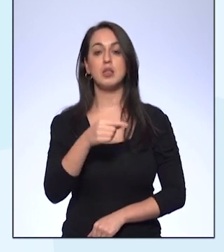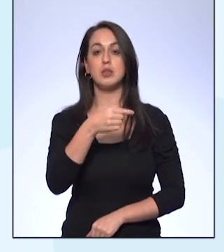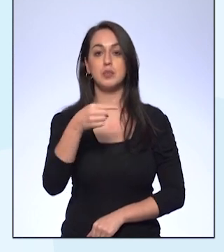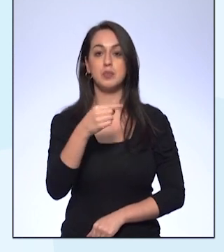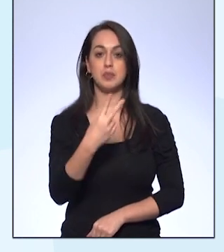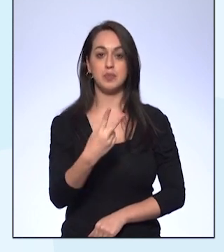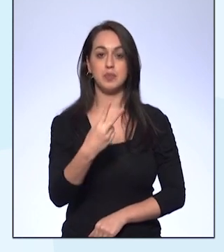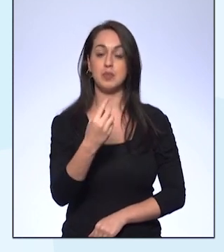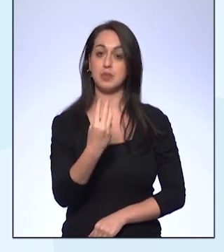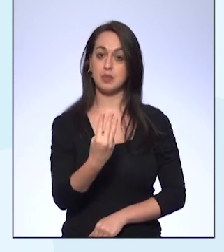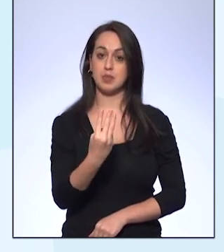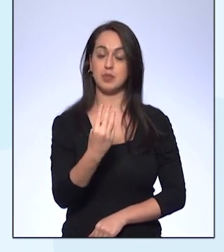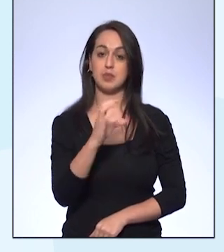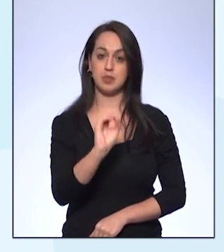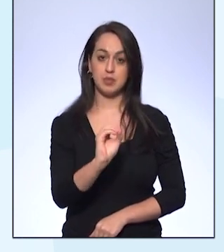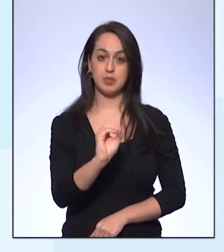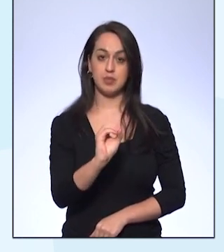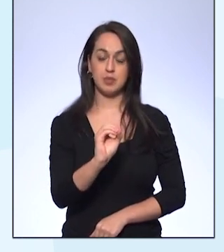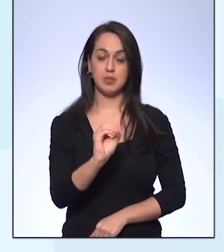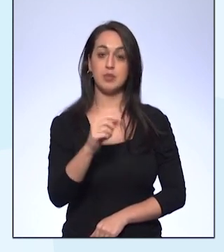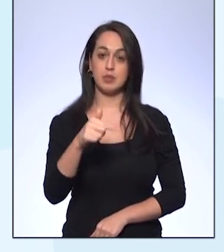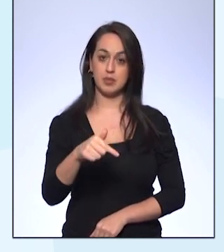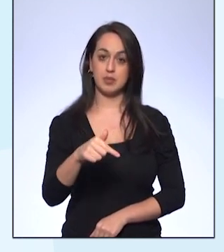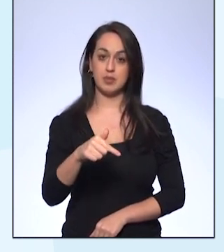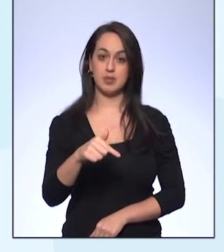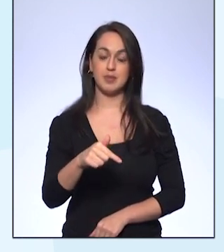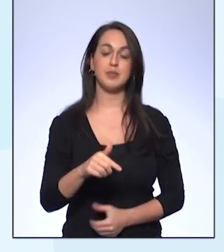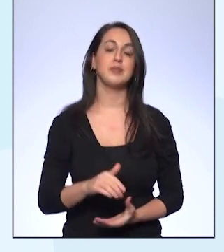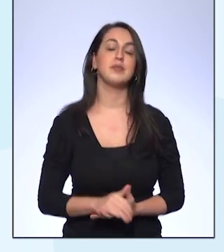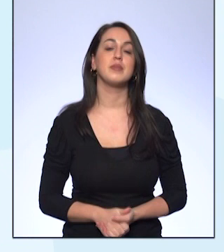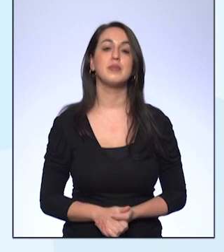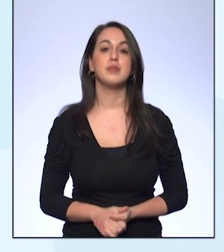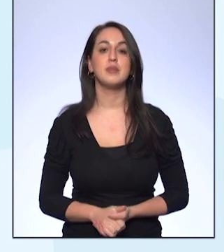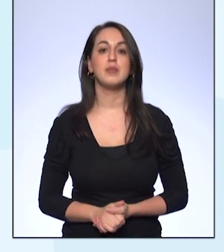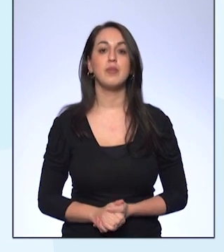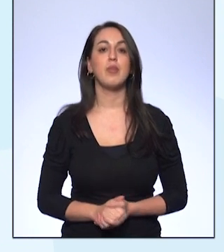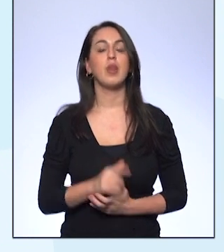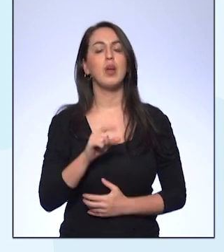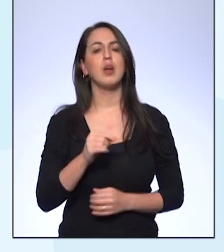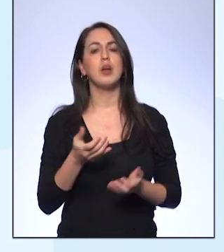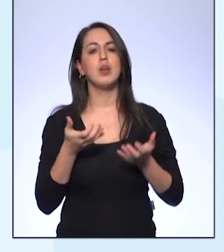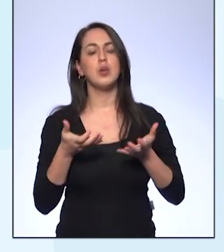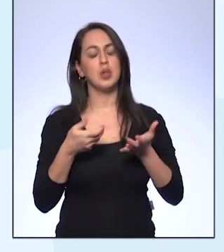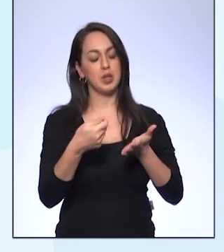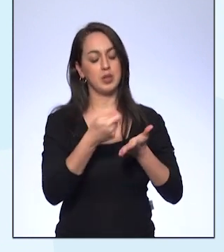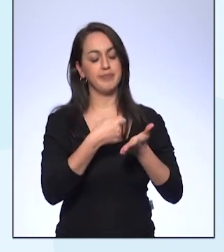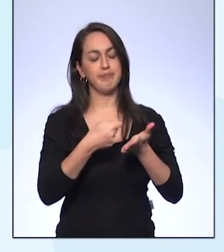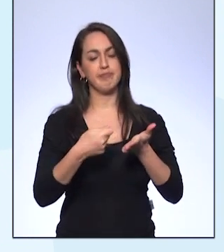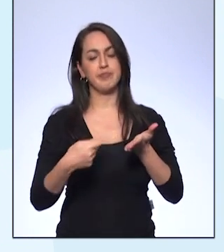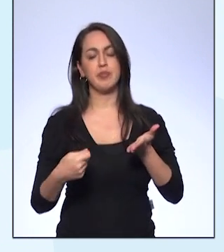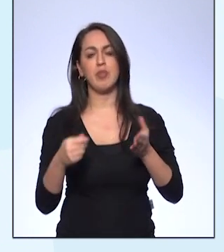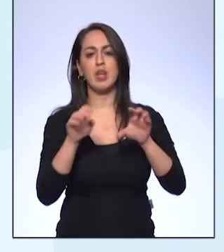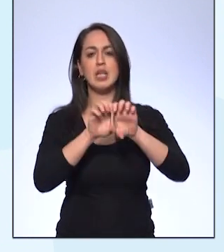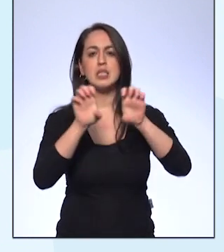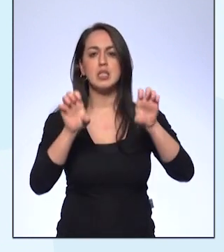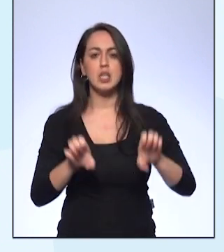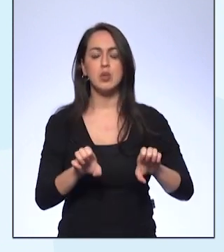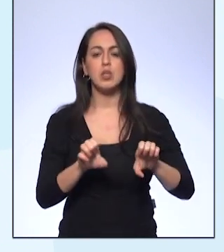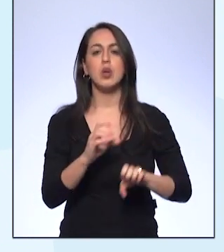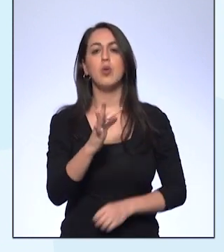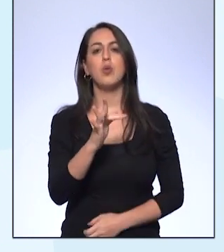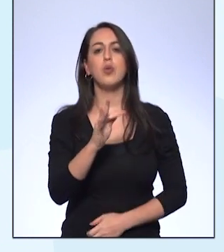2, 3, 0 e 7. E eu quero escrever esta equação na forma